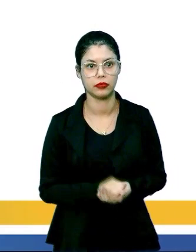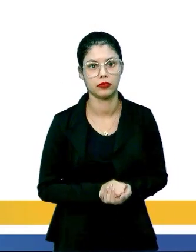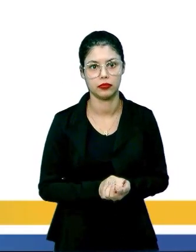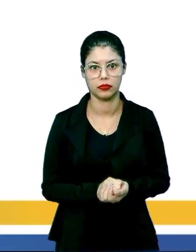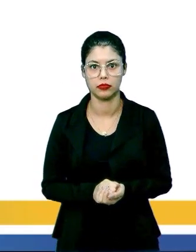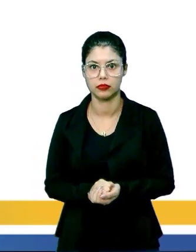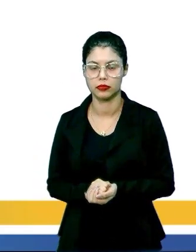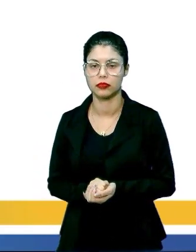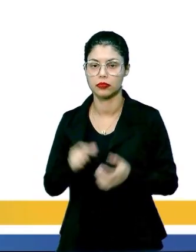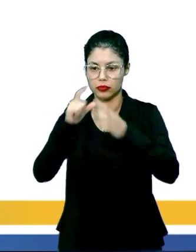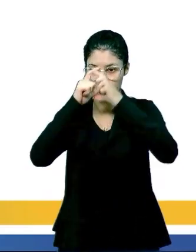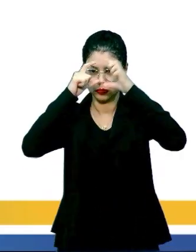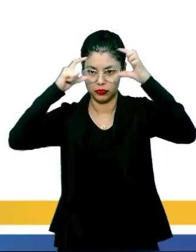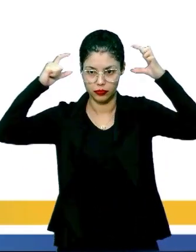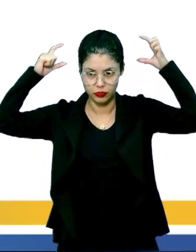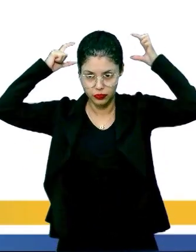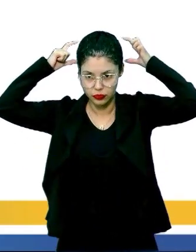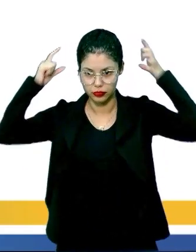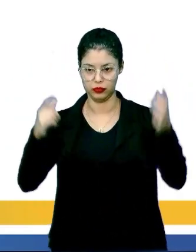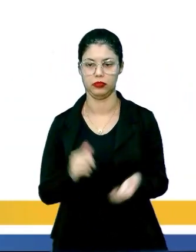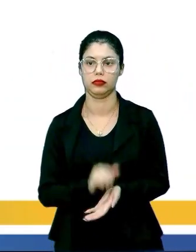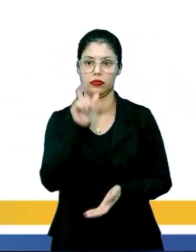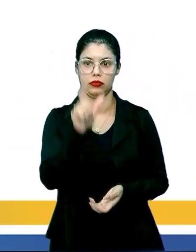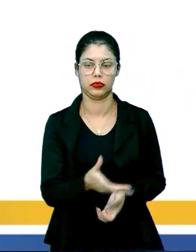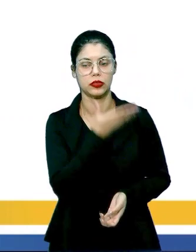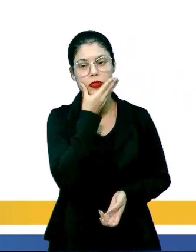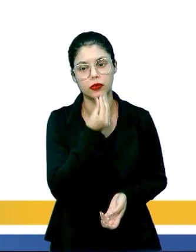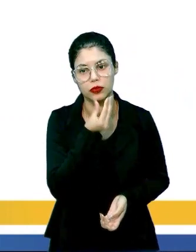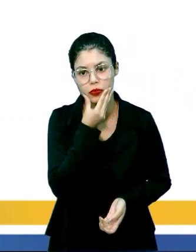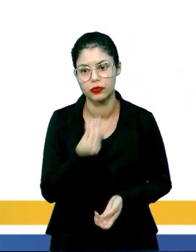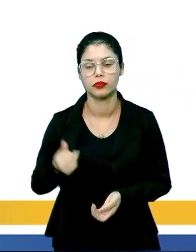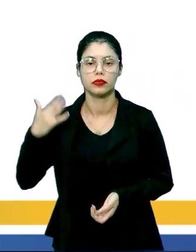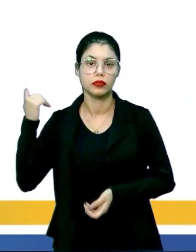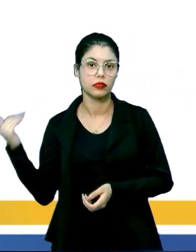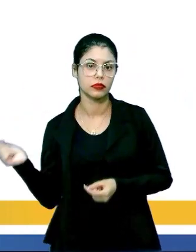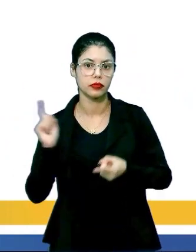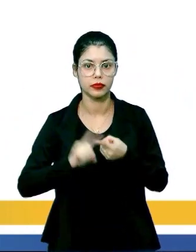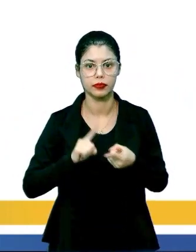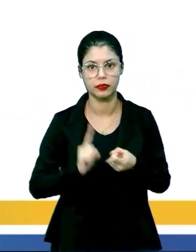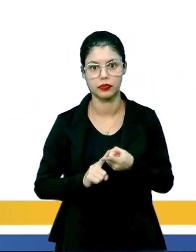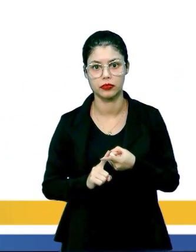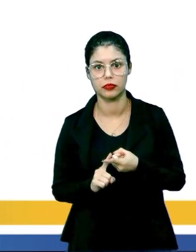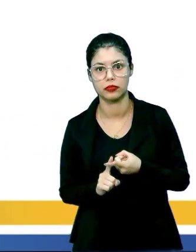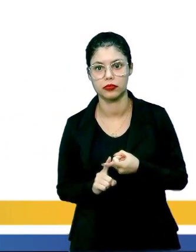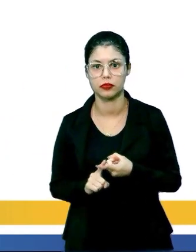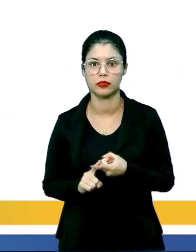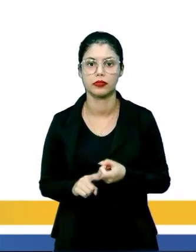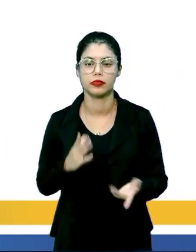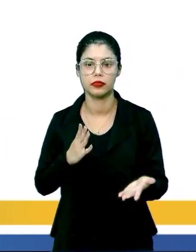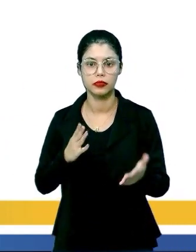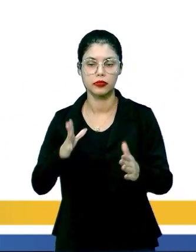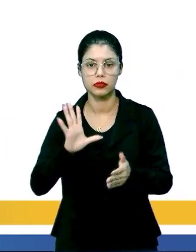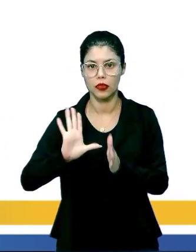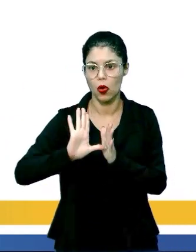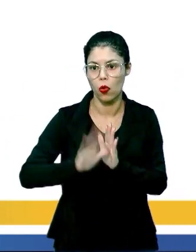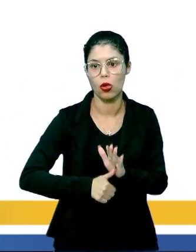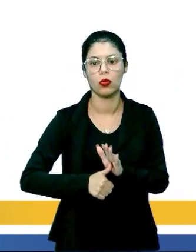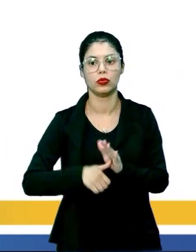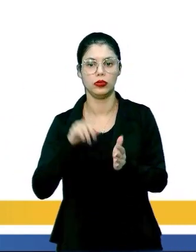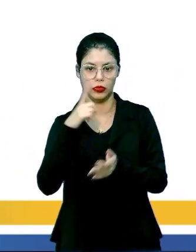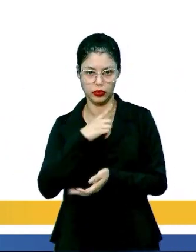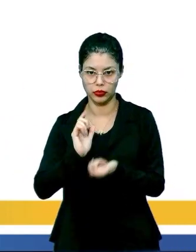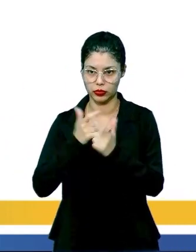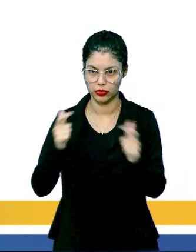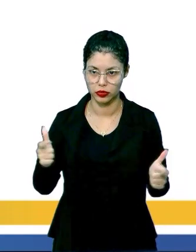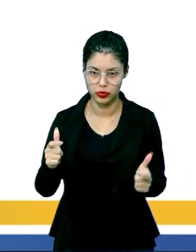é o cangaço. Os cangaceiros, eles eram famosos por quê? Né? Porque eles roubavam, né, dos que